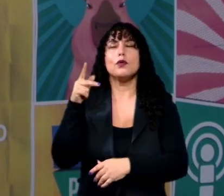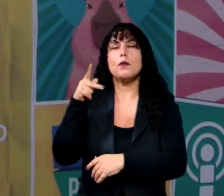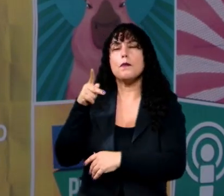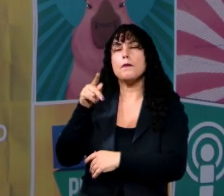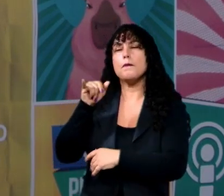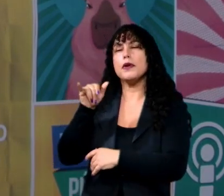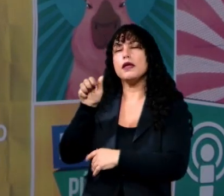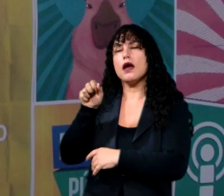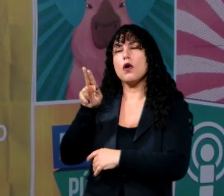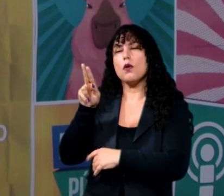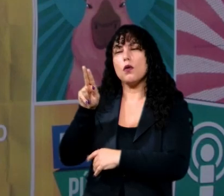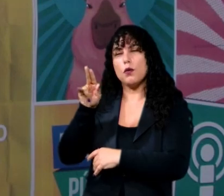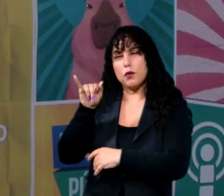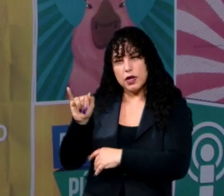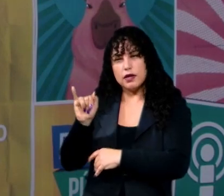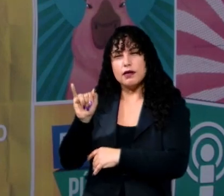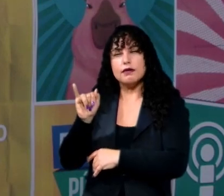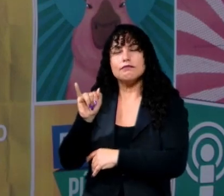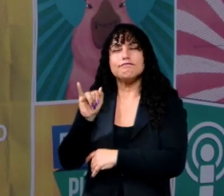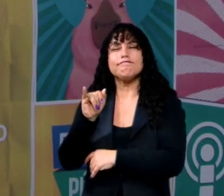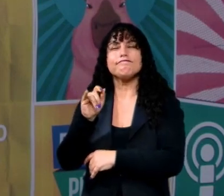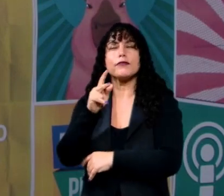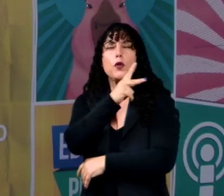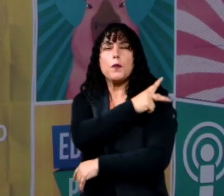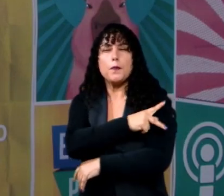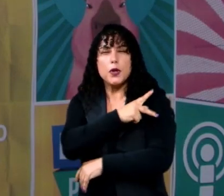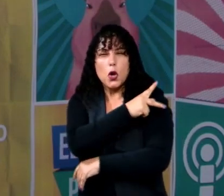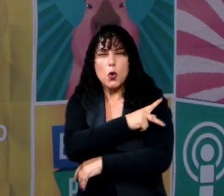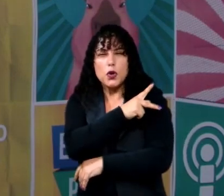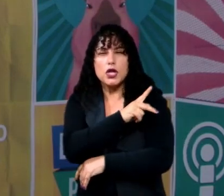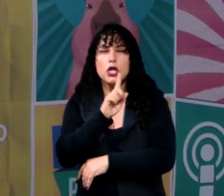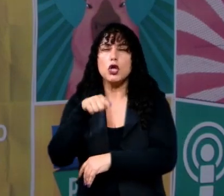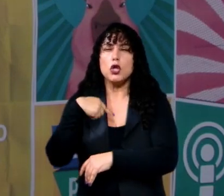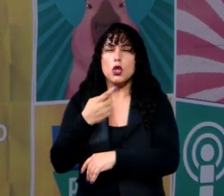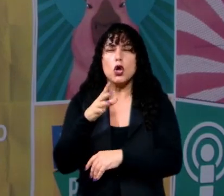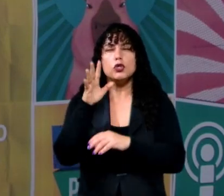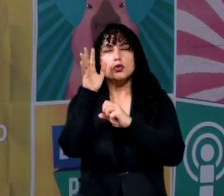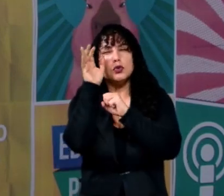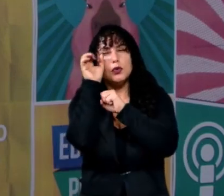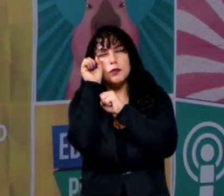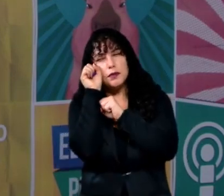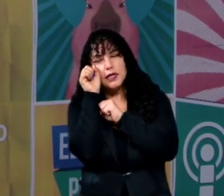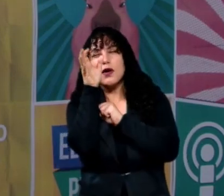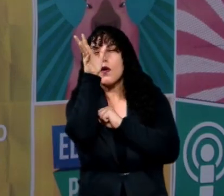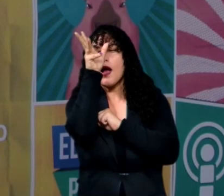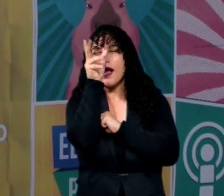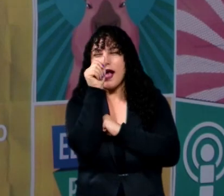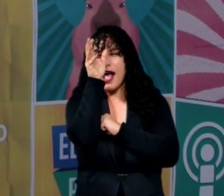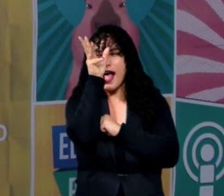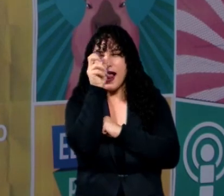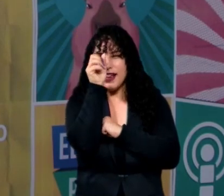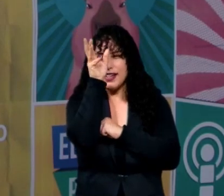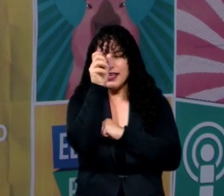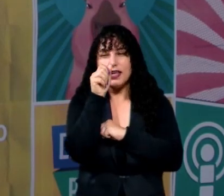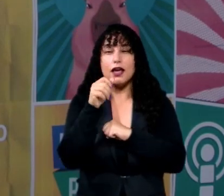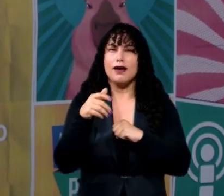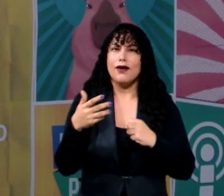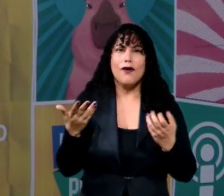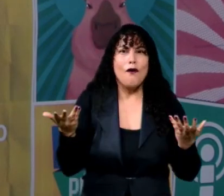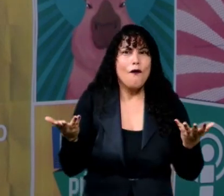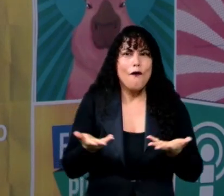a gente dizia que a gente dormia com as galinhas. Bom, no mundo de hoje as galinhas não